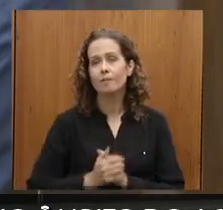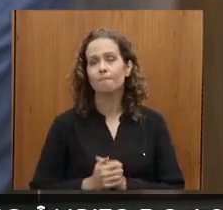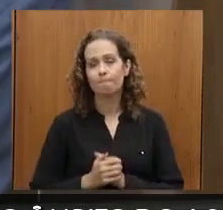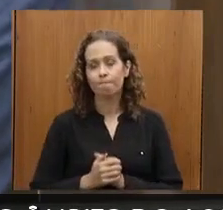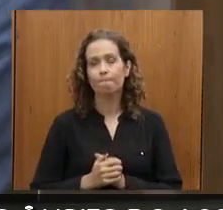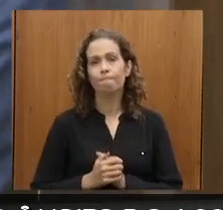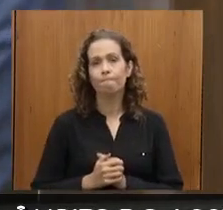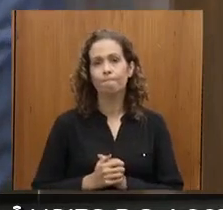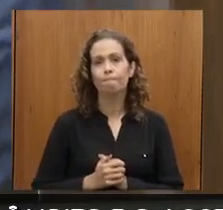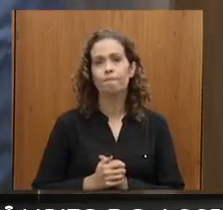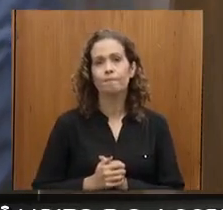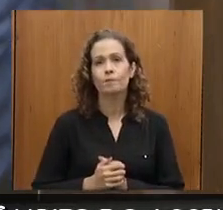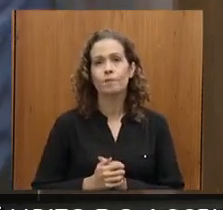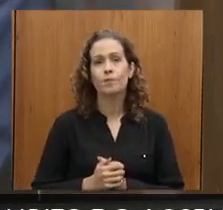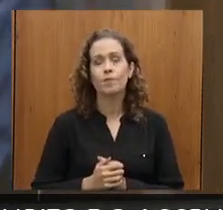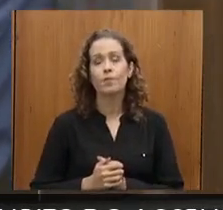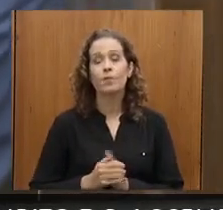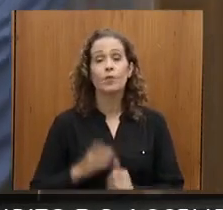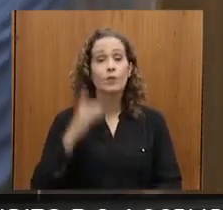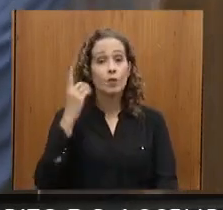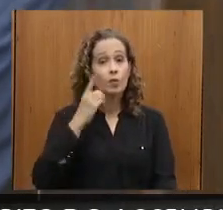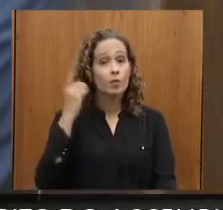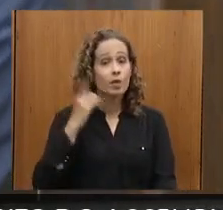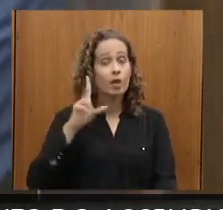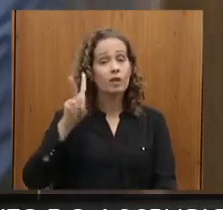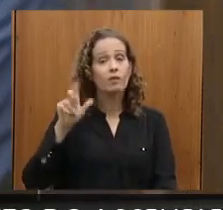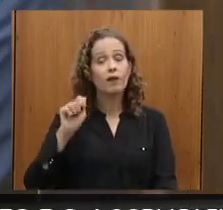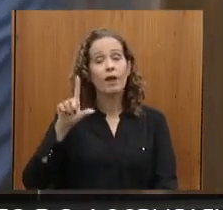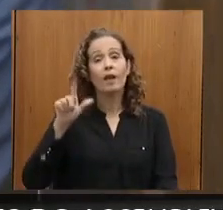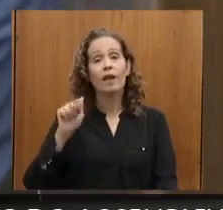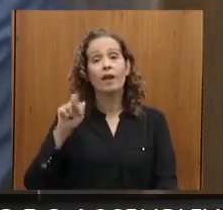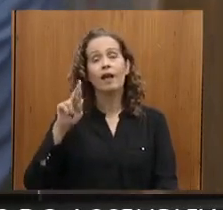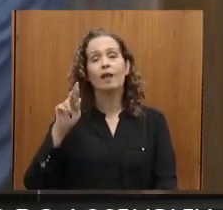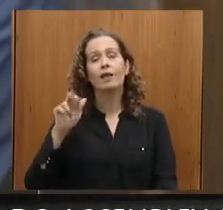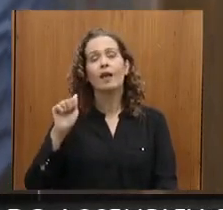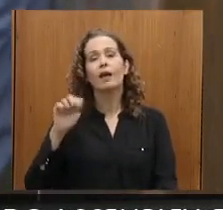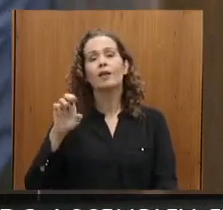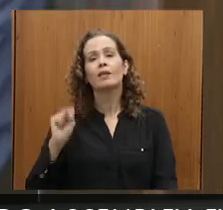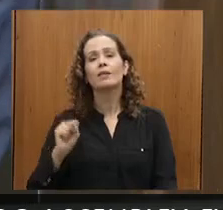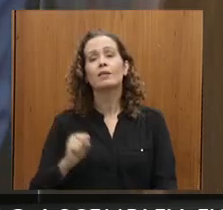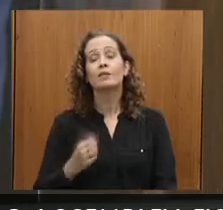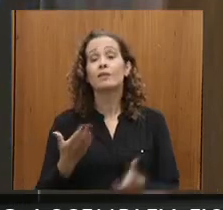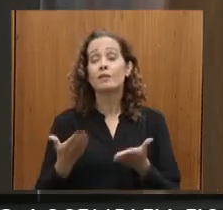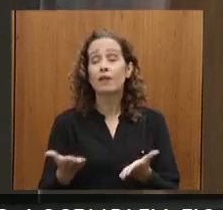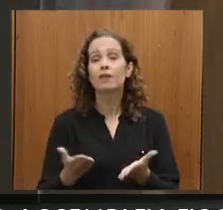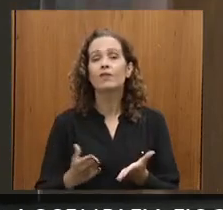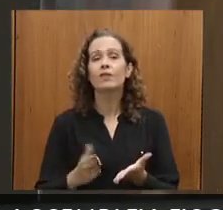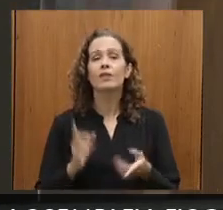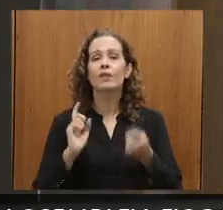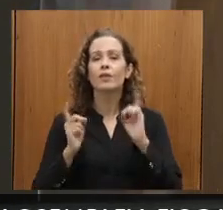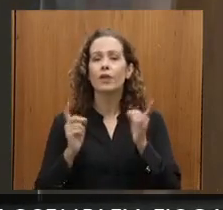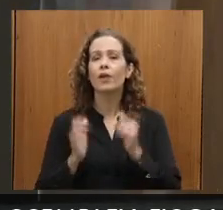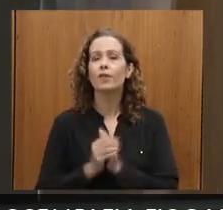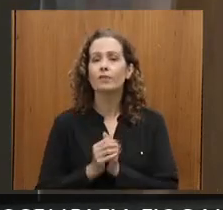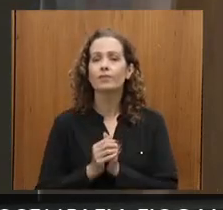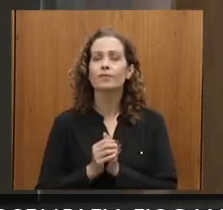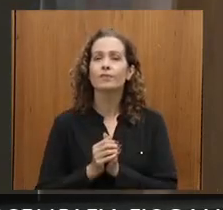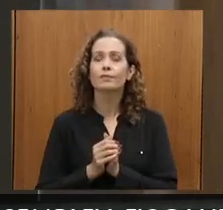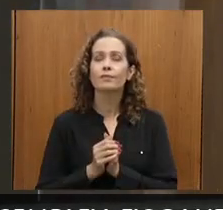o deputado Gustavo Aladaro estava na reunião, falei, vamos fazer igual fizemos na discussão da reforma da Previdência.